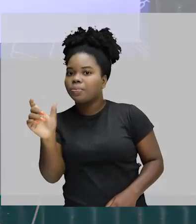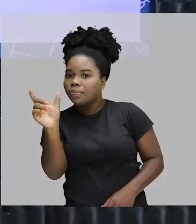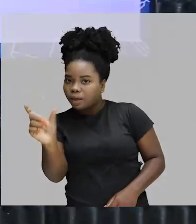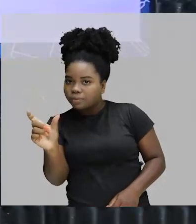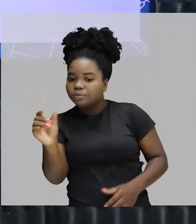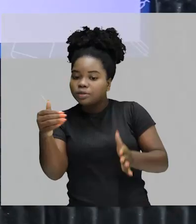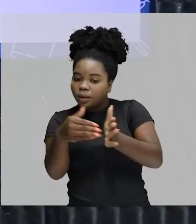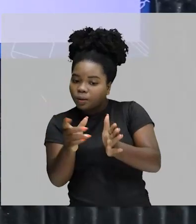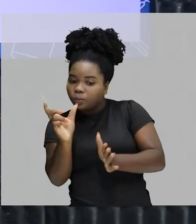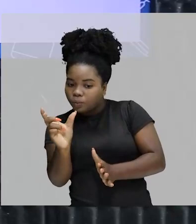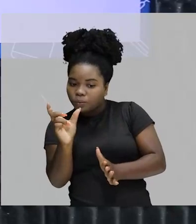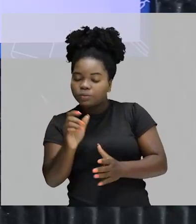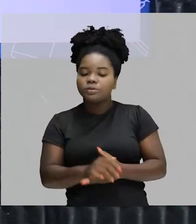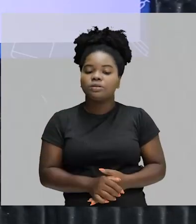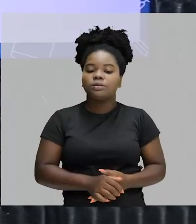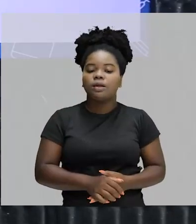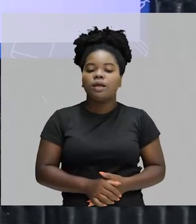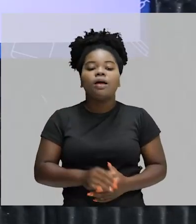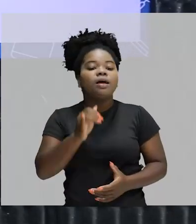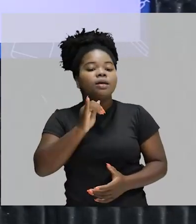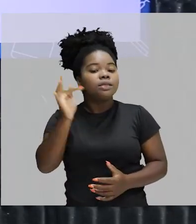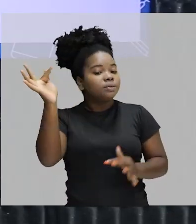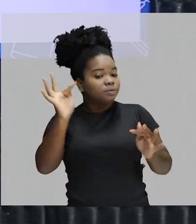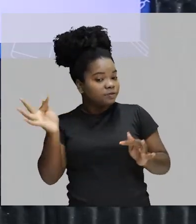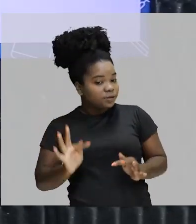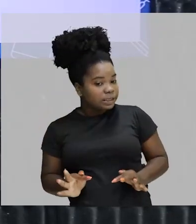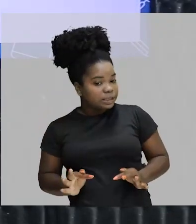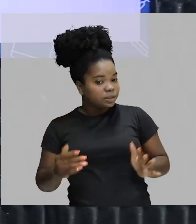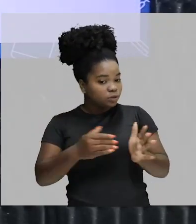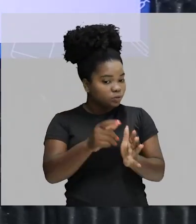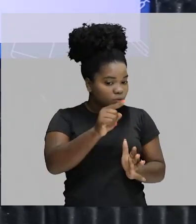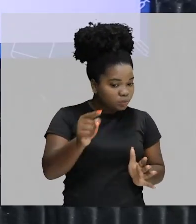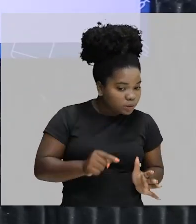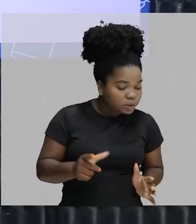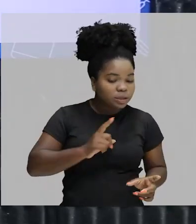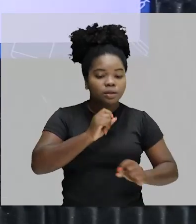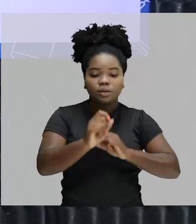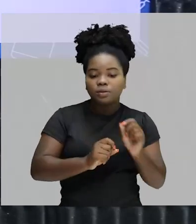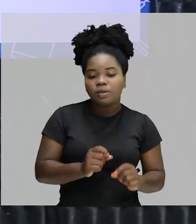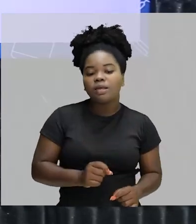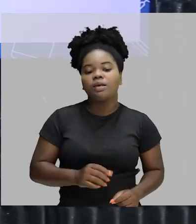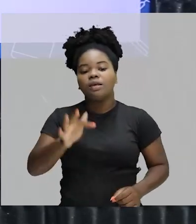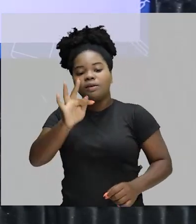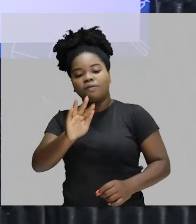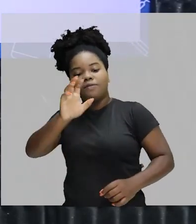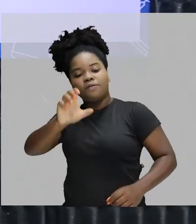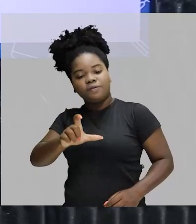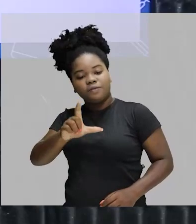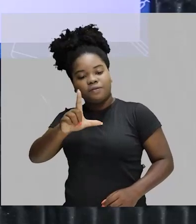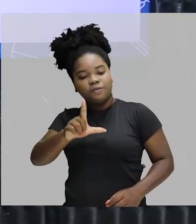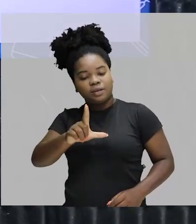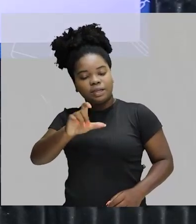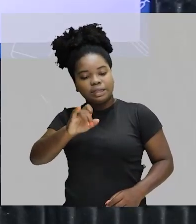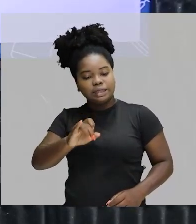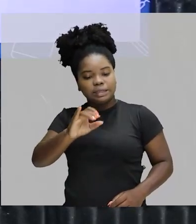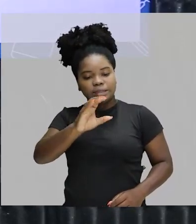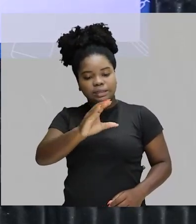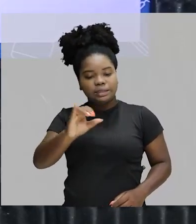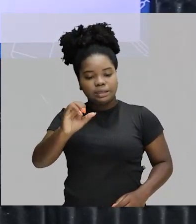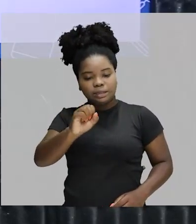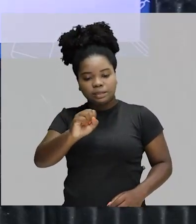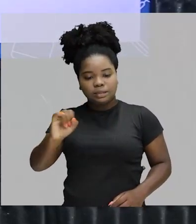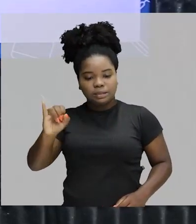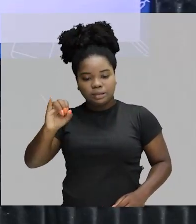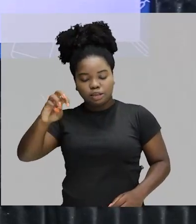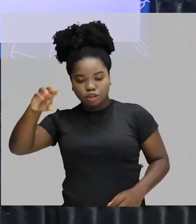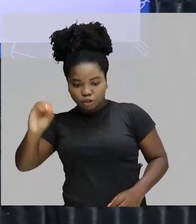e fica dessa forma. Por exemplo, feliz, termina em z, fica felicíssimo. Veloz, o adjetivo veloz,